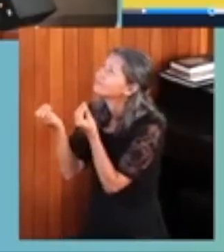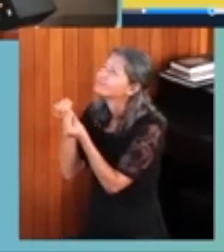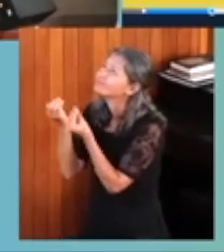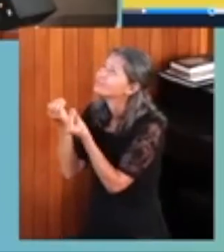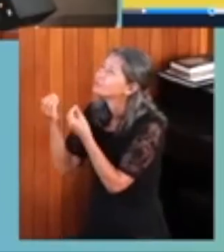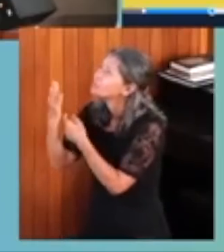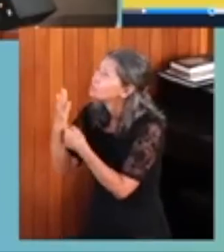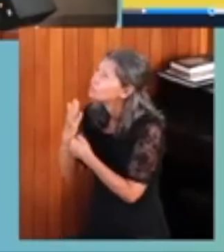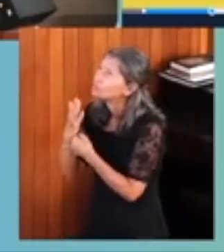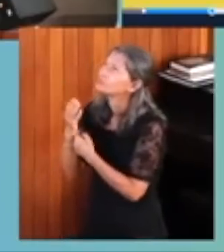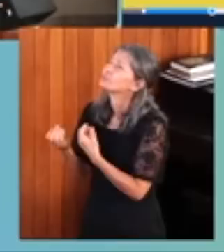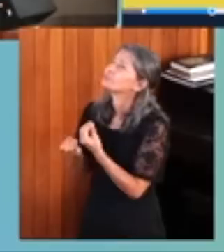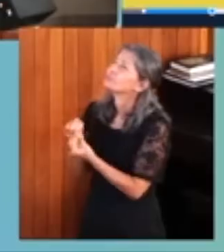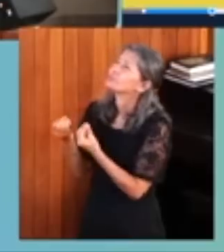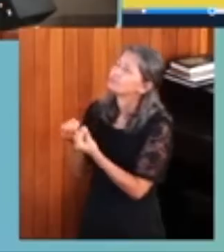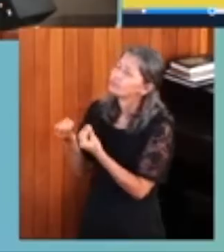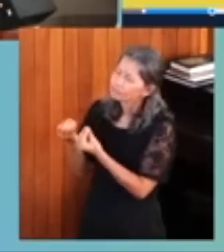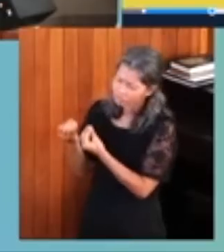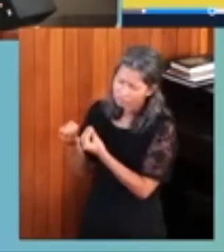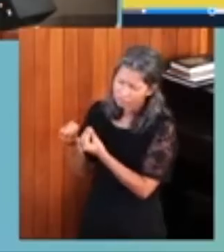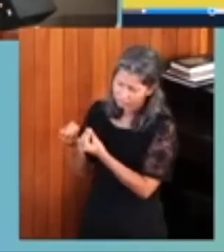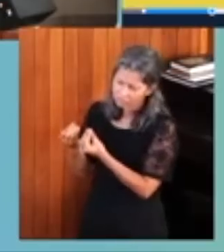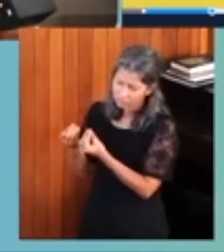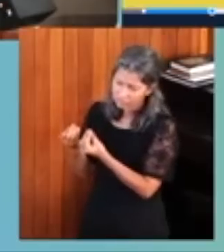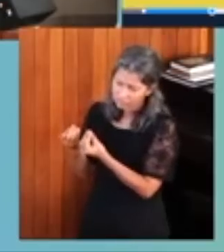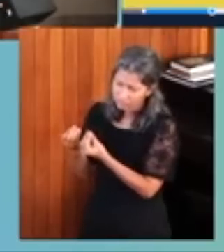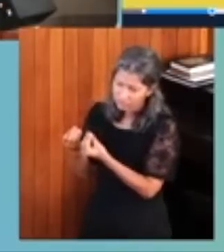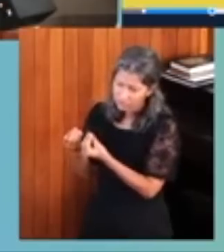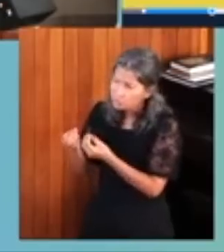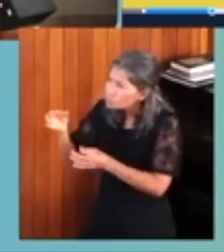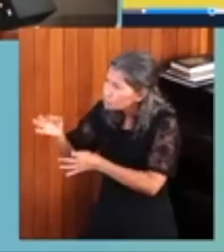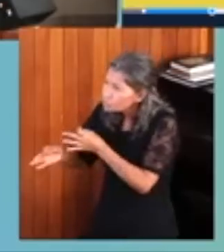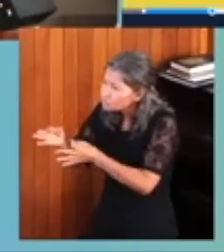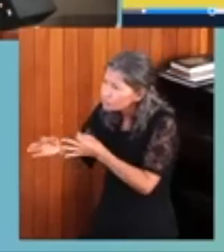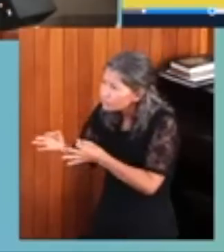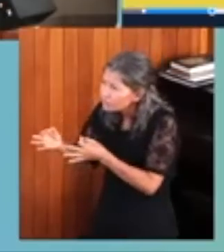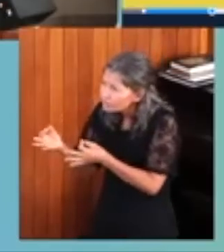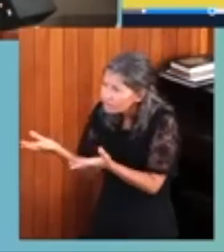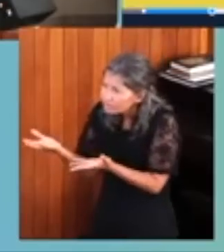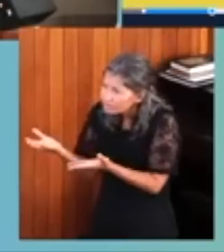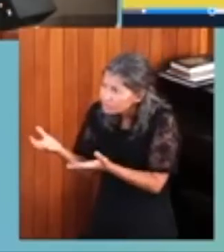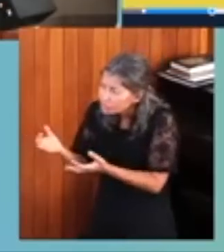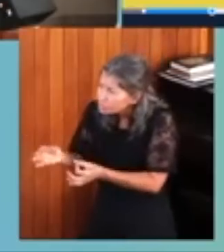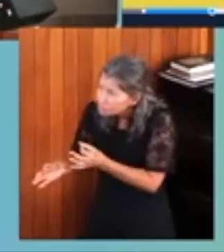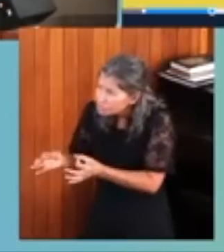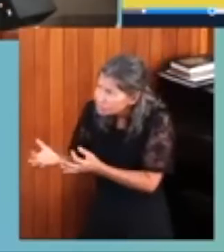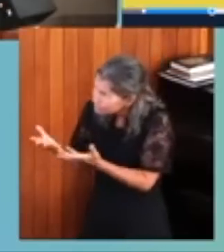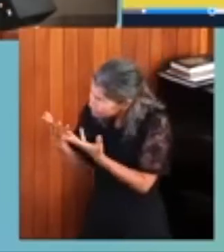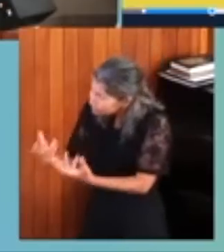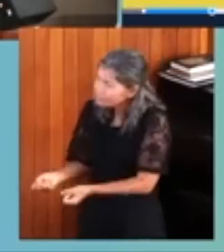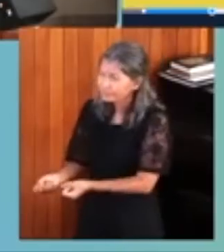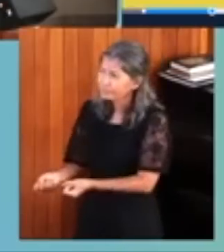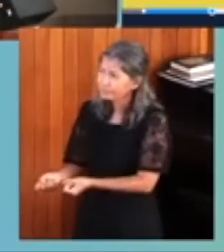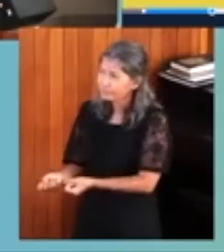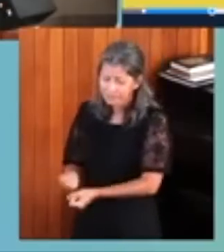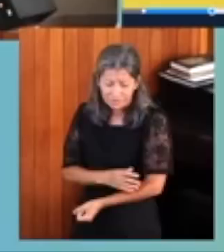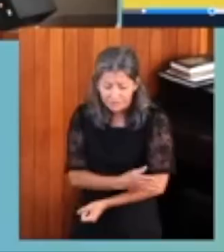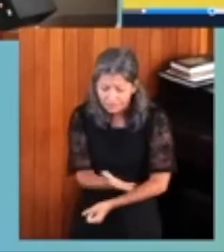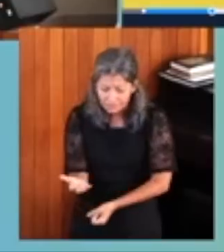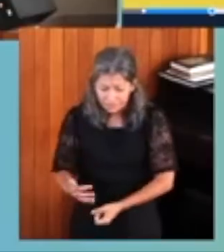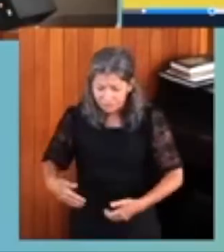ó soberano Senhor, santo e verdadeiro, não julgas nem vingas o nosso sangue dos que habitam sobre a